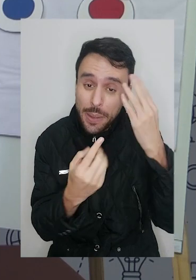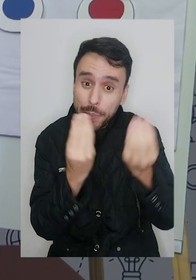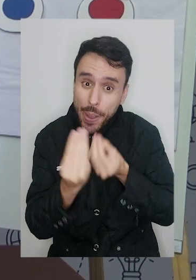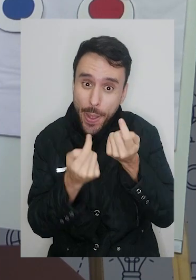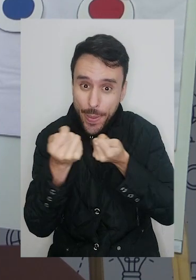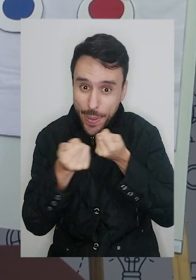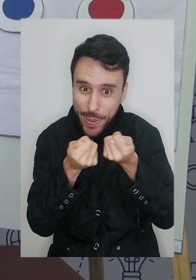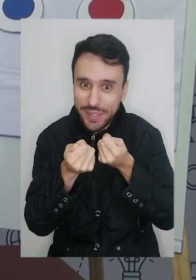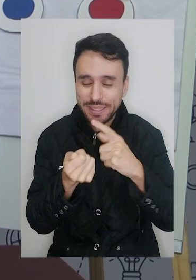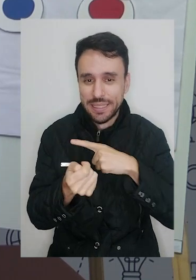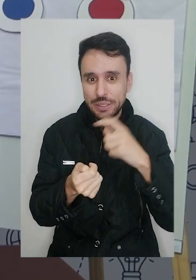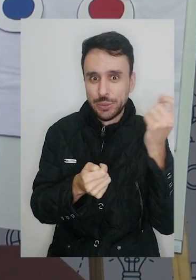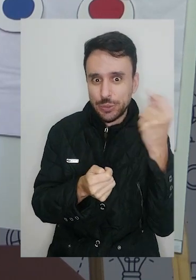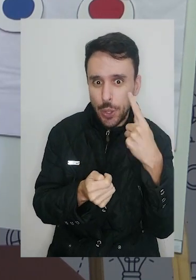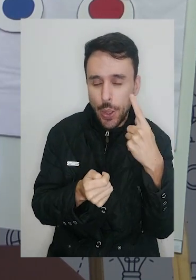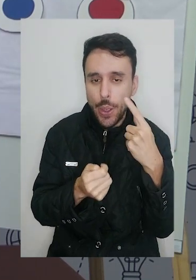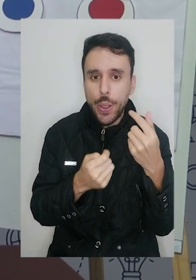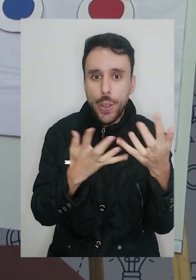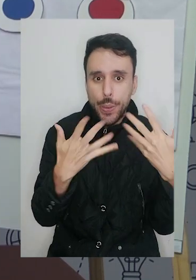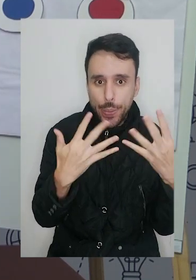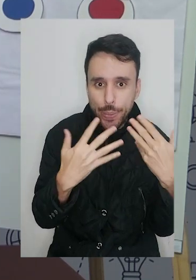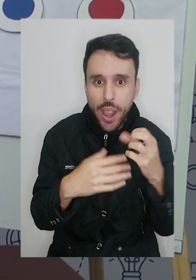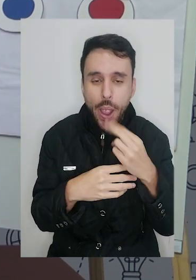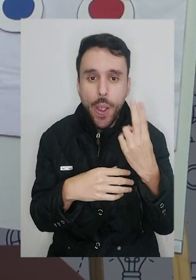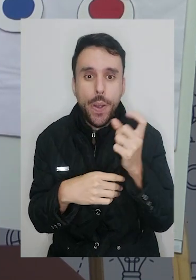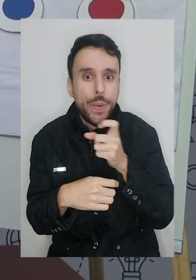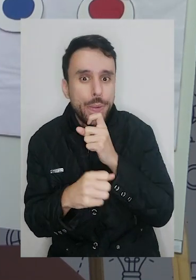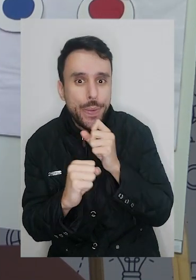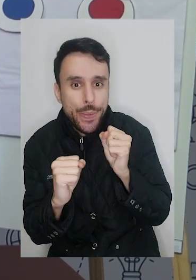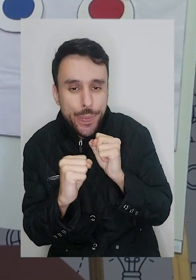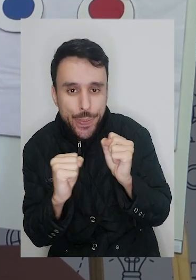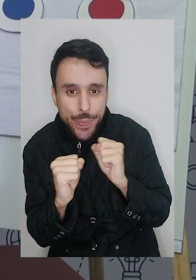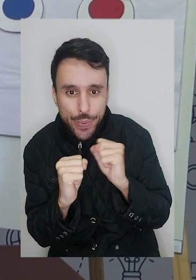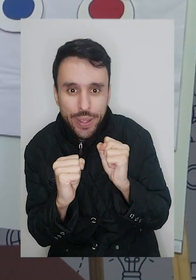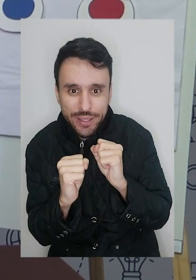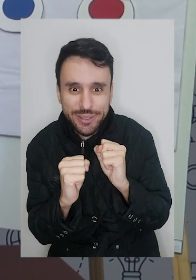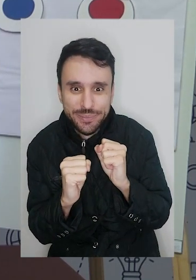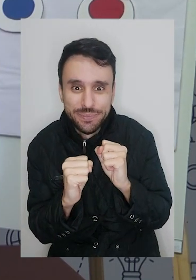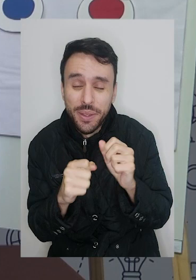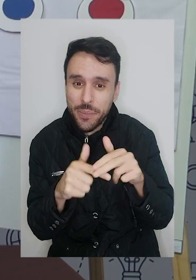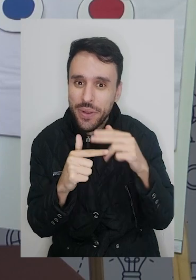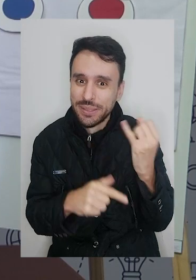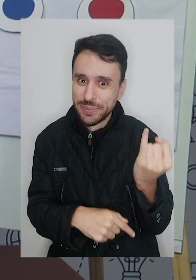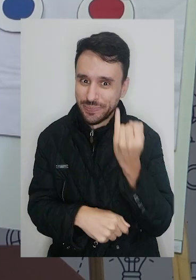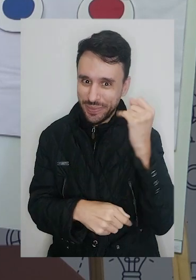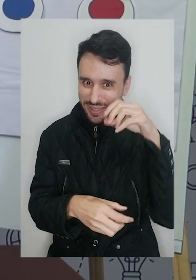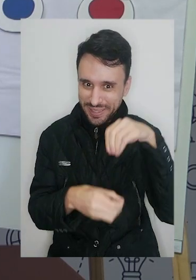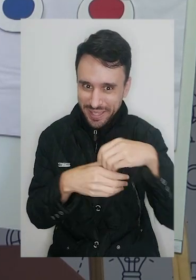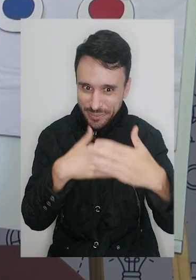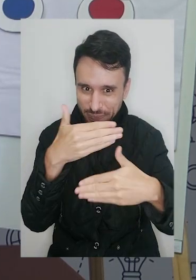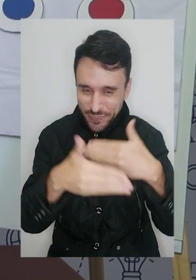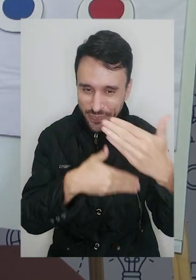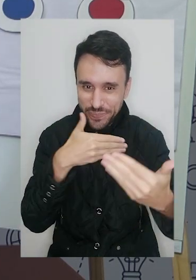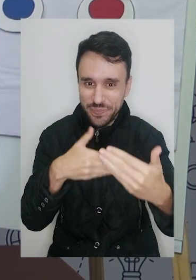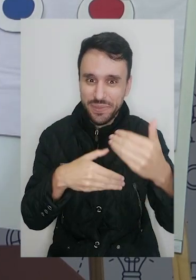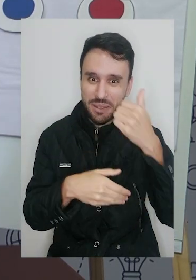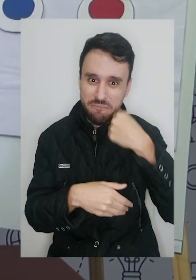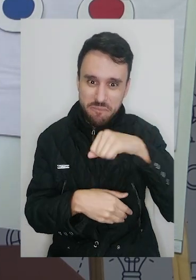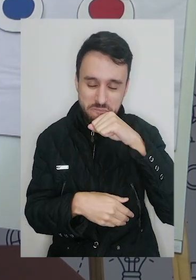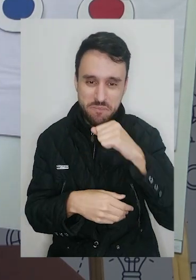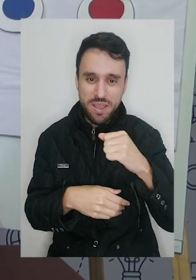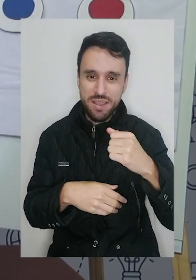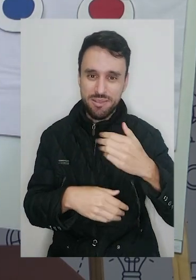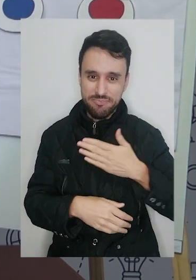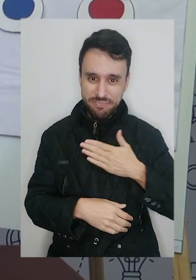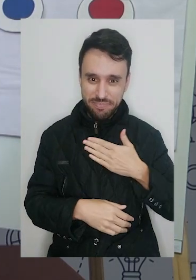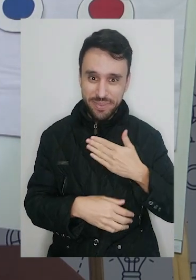está sol, se está quente ou se está frio. Esse termômetro é bem diferente. Esse termômetro é da mãe de uma colega